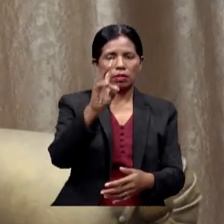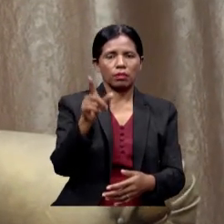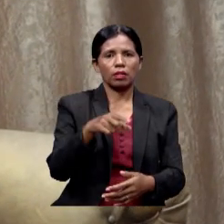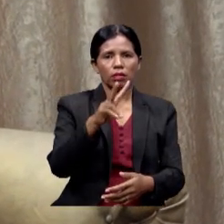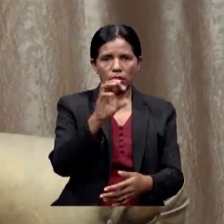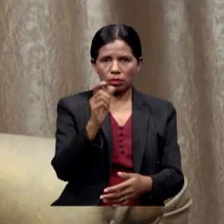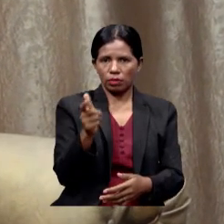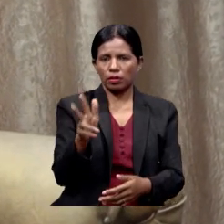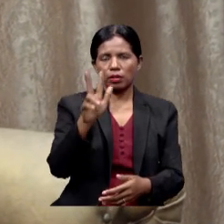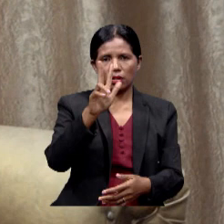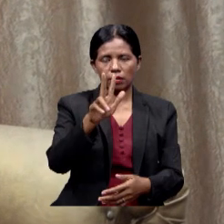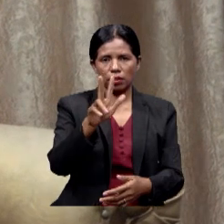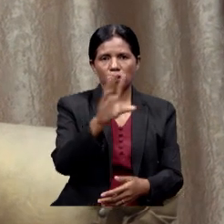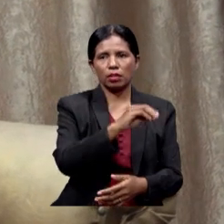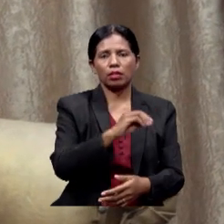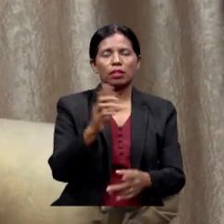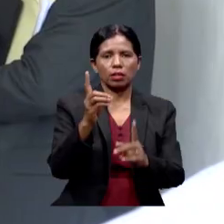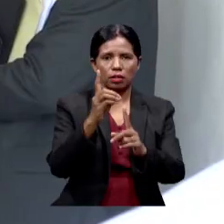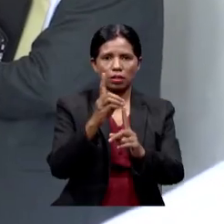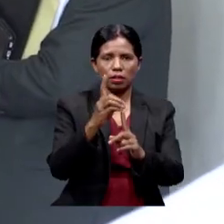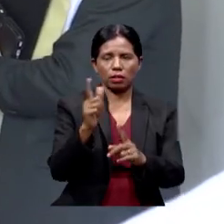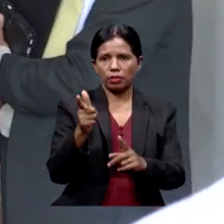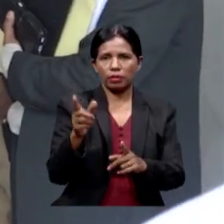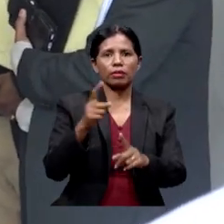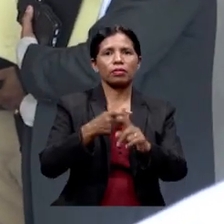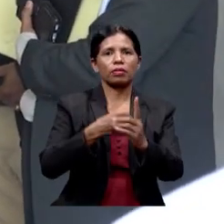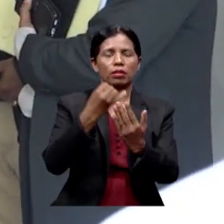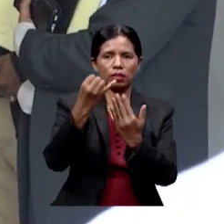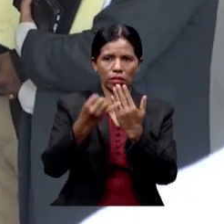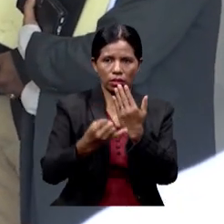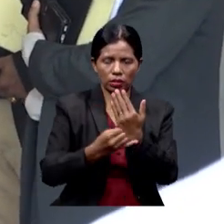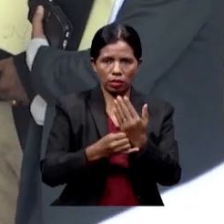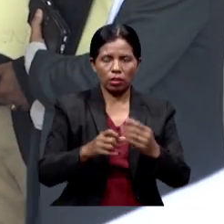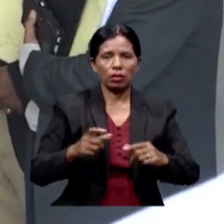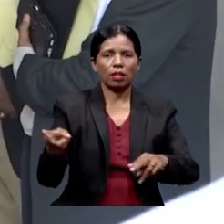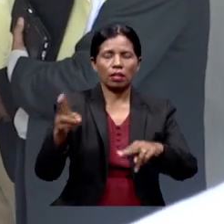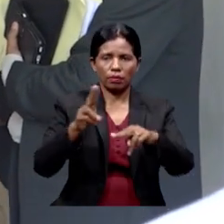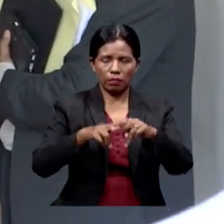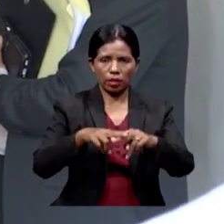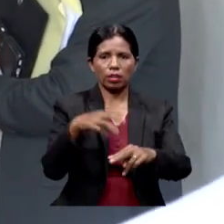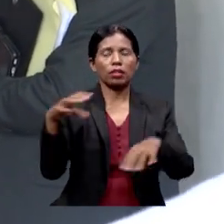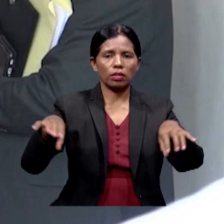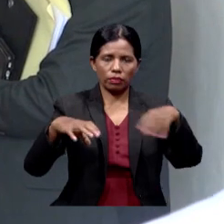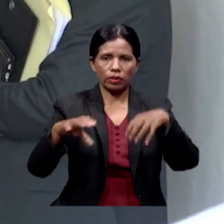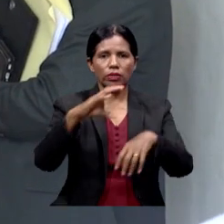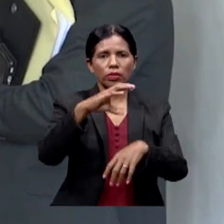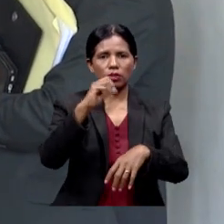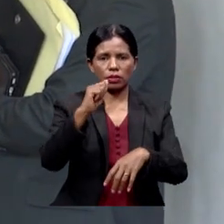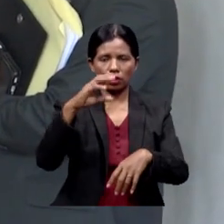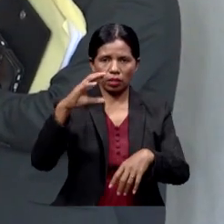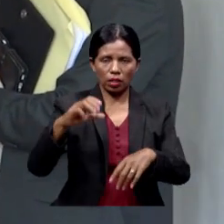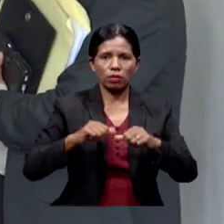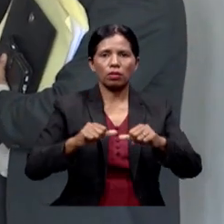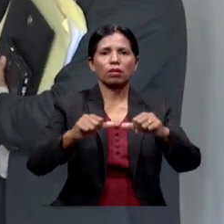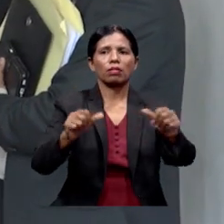Sintolo, barra quinta, Lorong Rua Nulu Fulan Zaneiro nebeha naruk mandato komisaru kaknian atu continua halau misaun